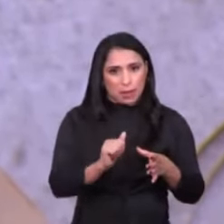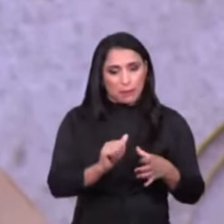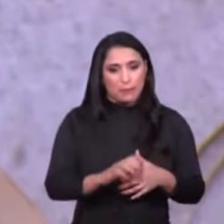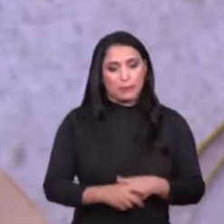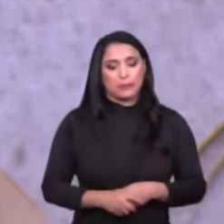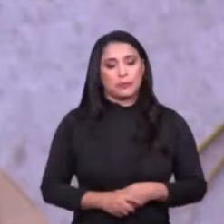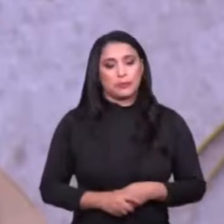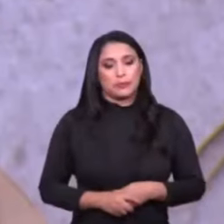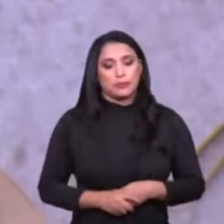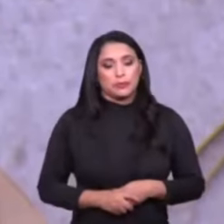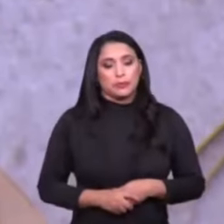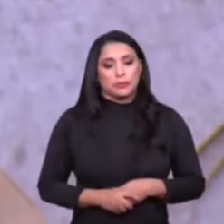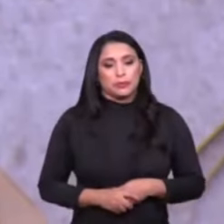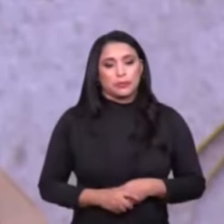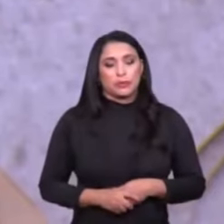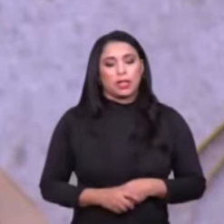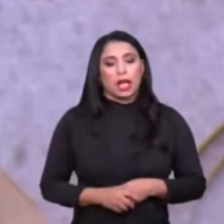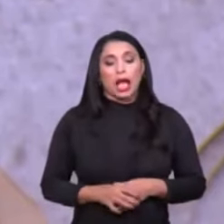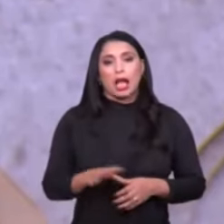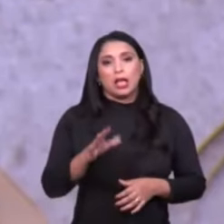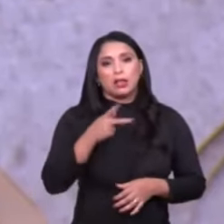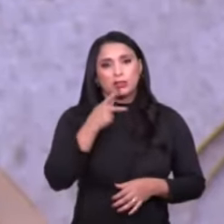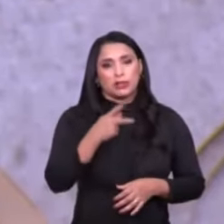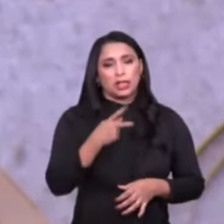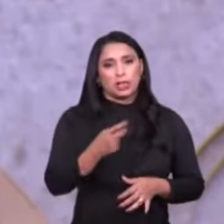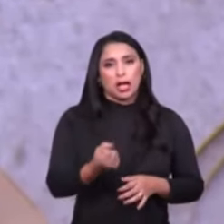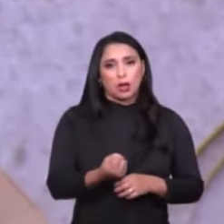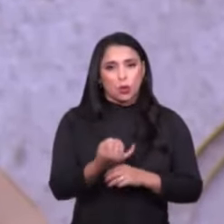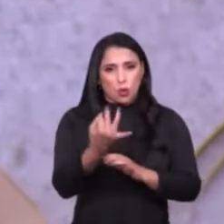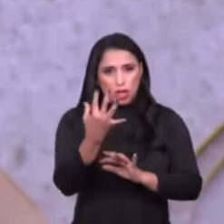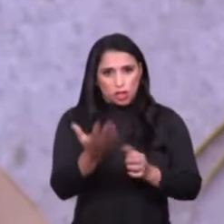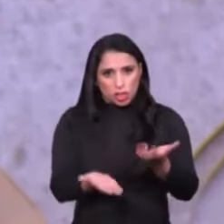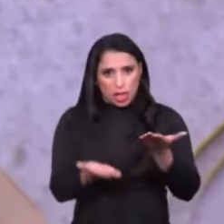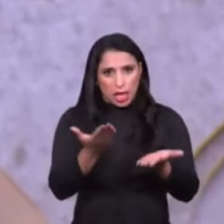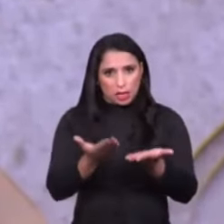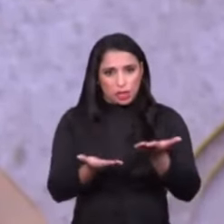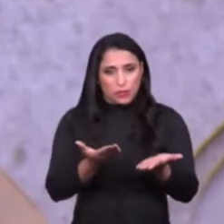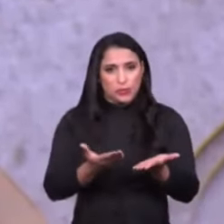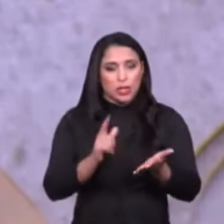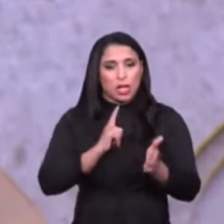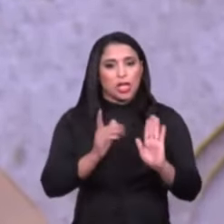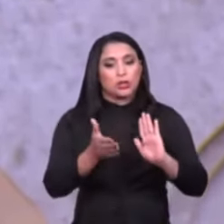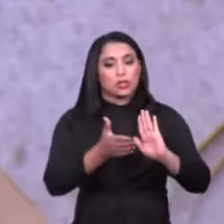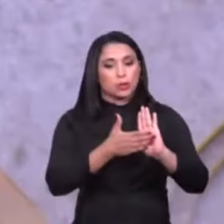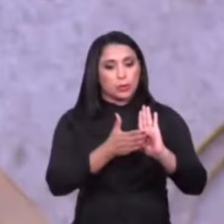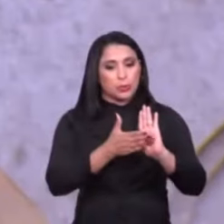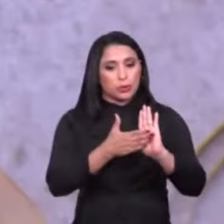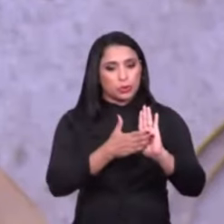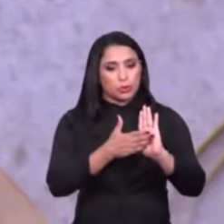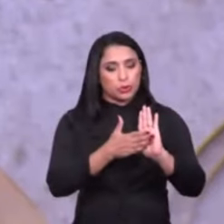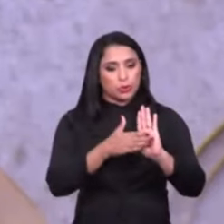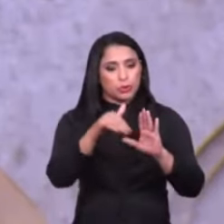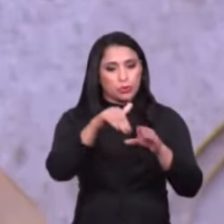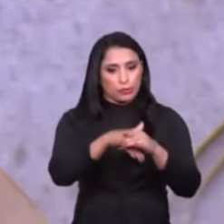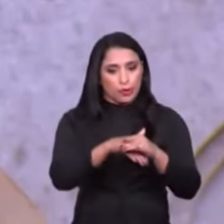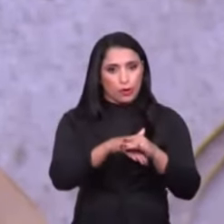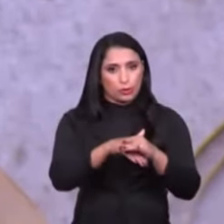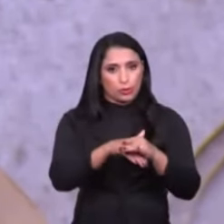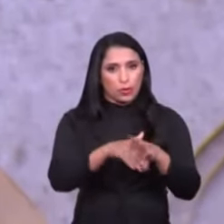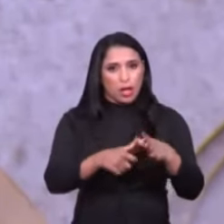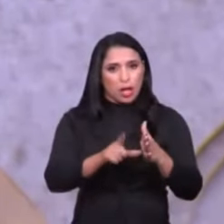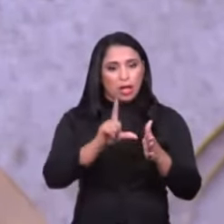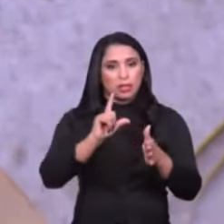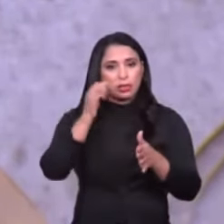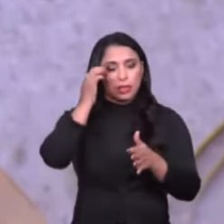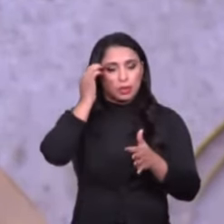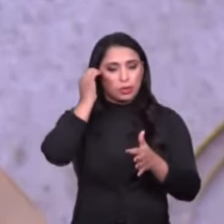essa ideia de fixação de uma quantidade, eu havia proposto, no meu voto originário, e aqui um